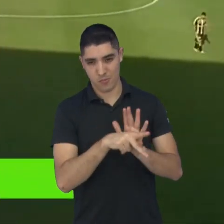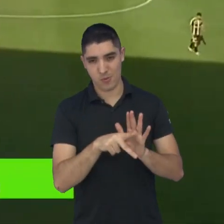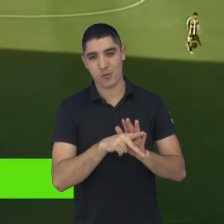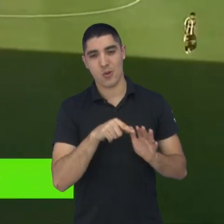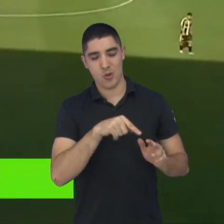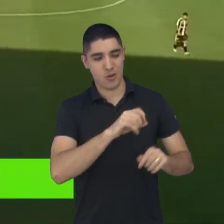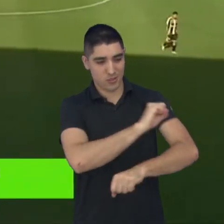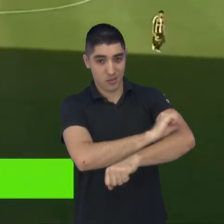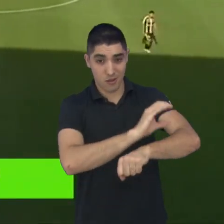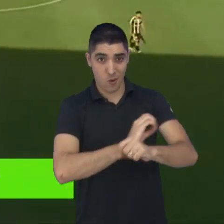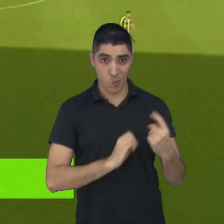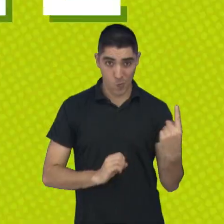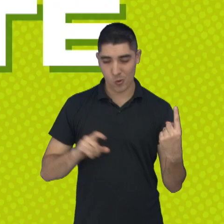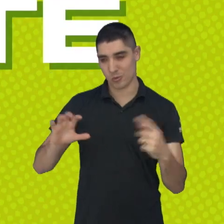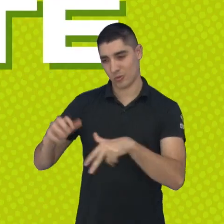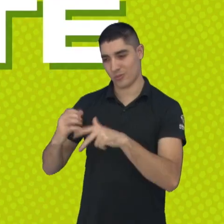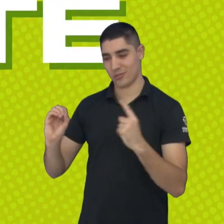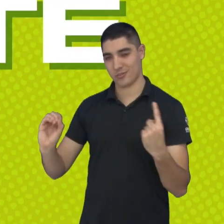São Carlense 1.